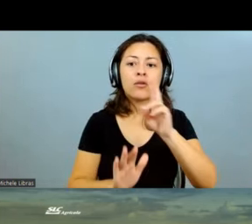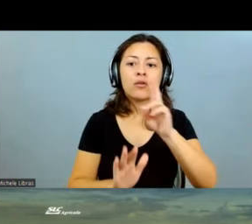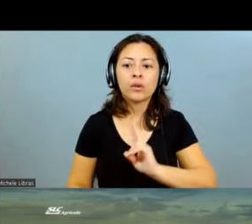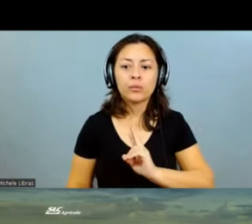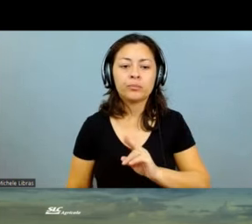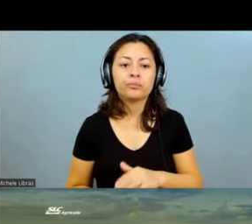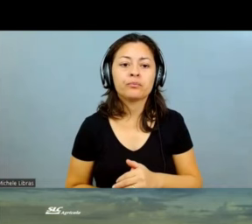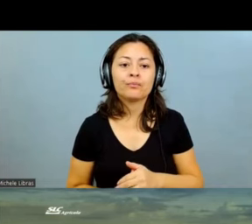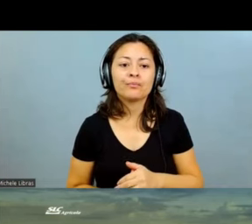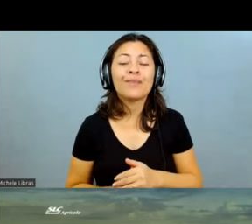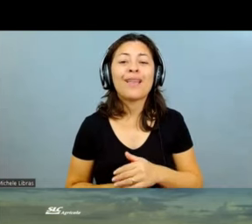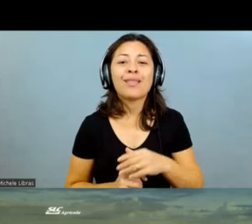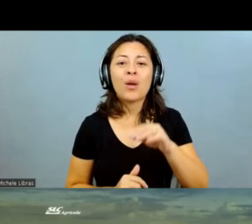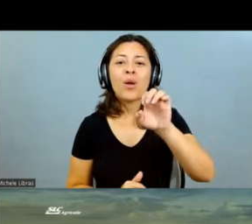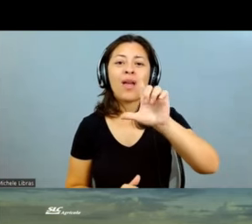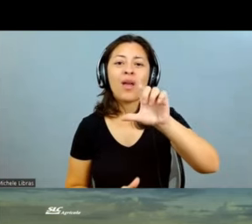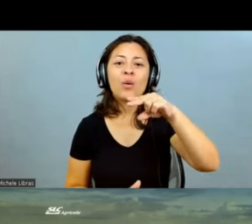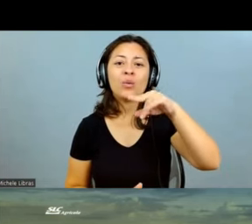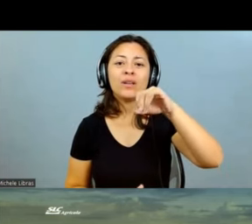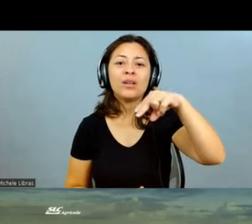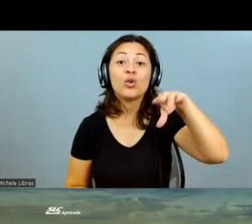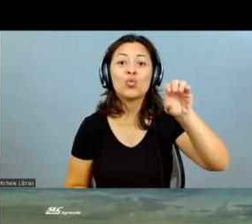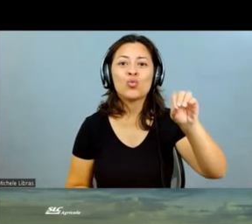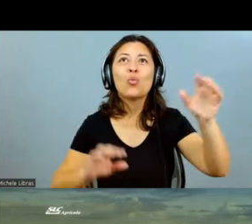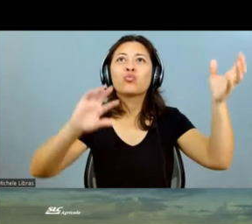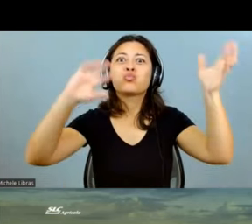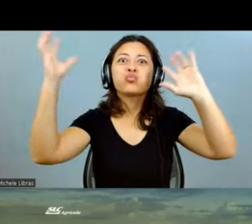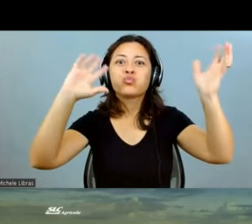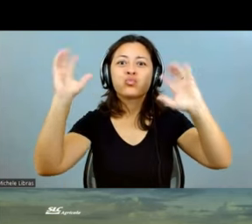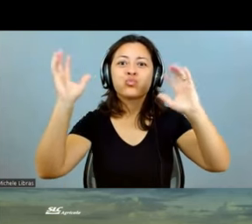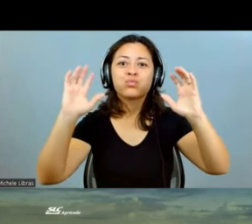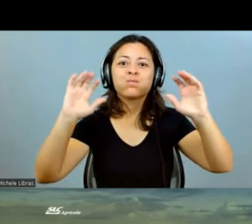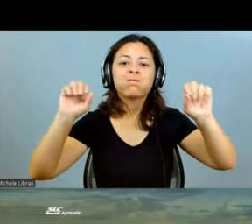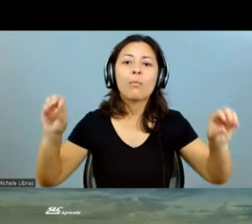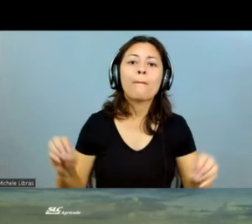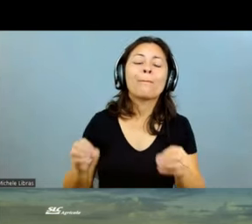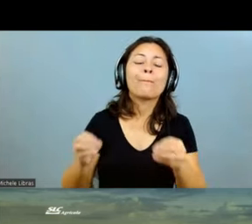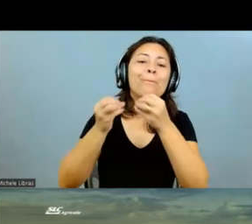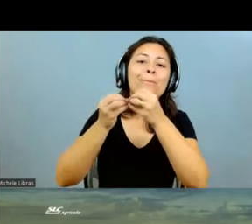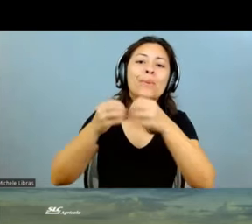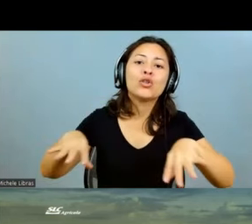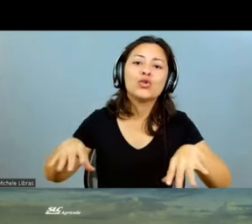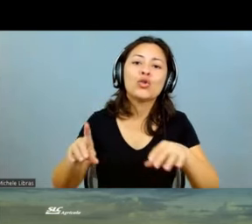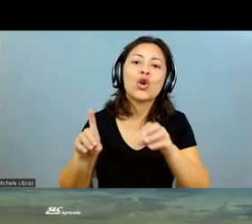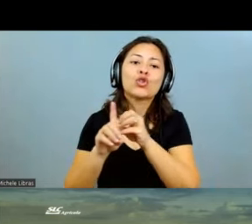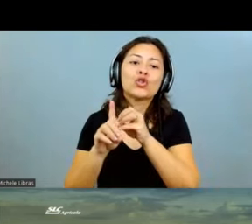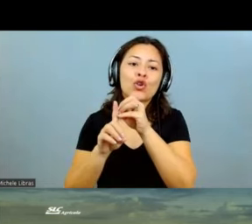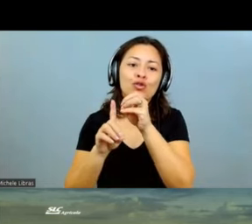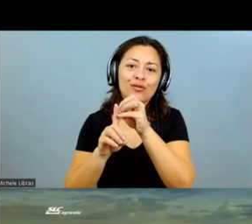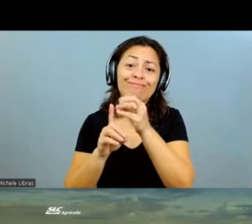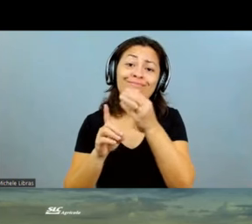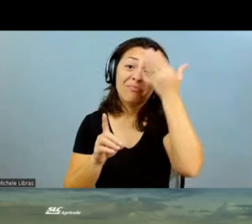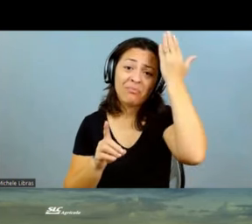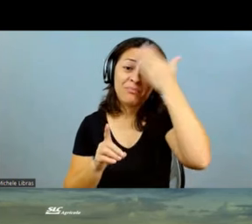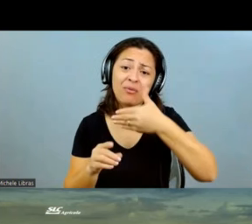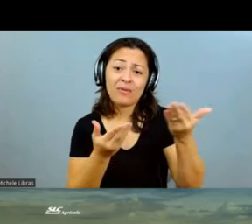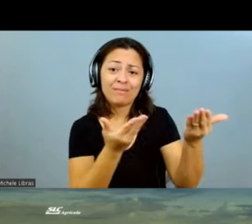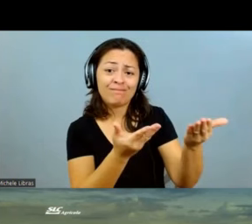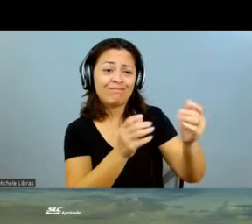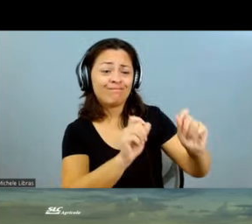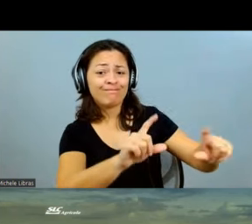Elinho na safa 2324 que atingiram principalmente a soja estão refletidos no nosso demonstrativo de resultados a